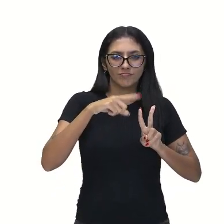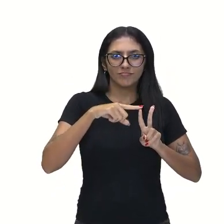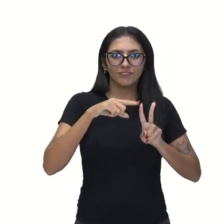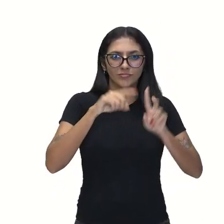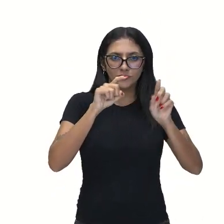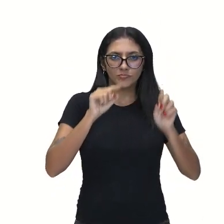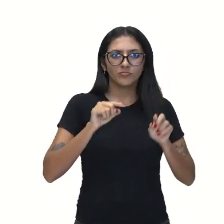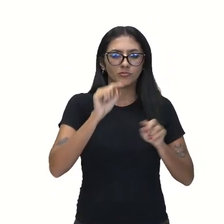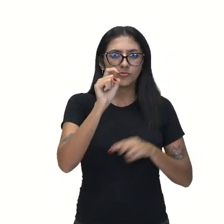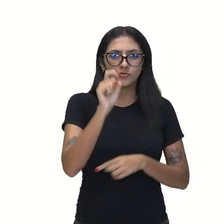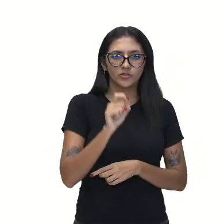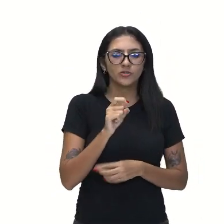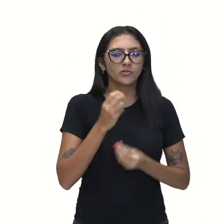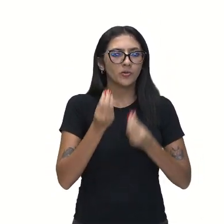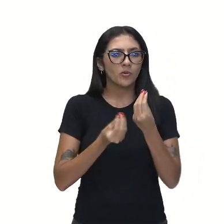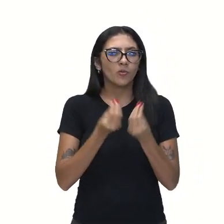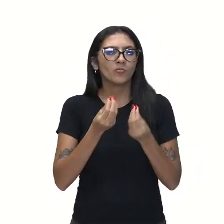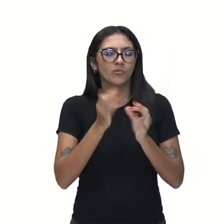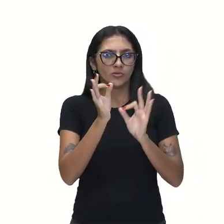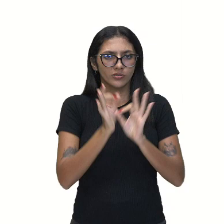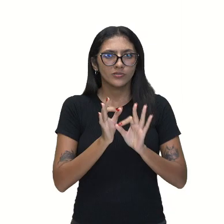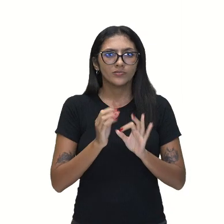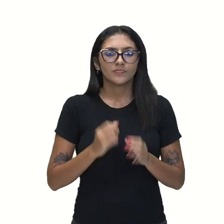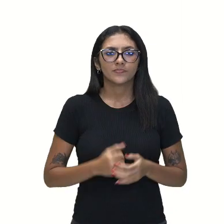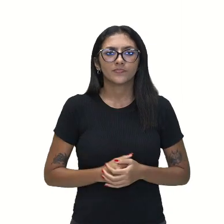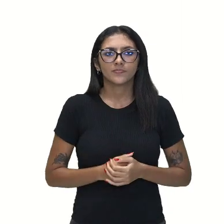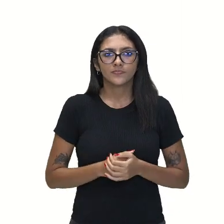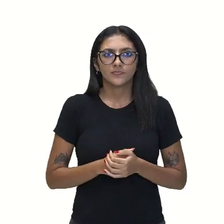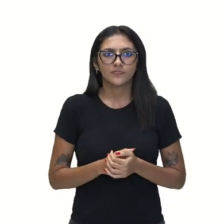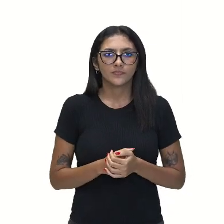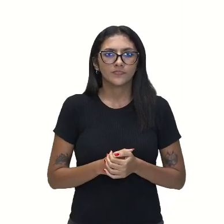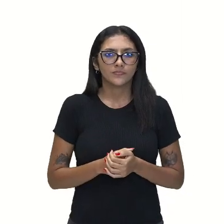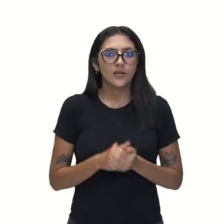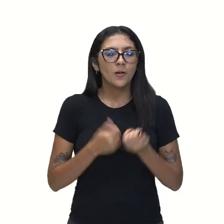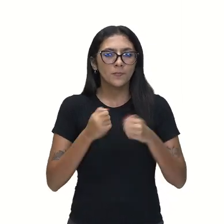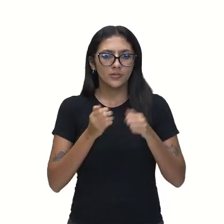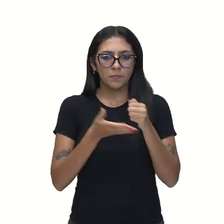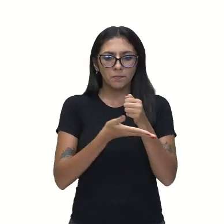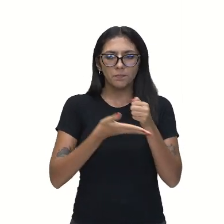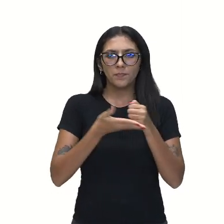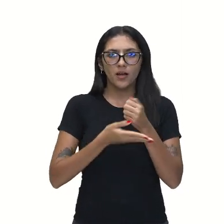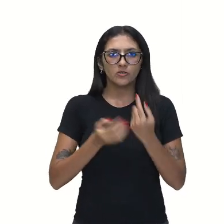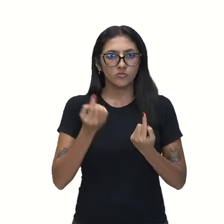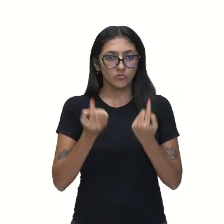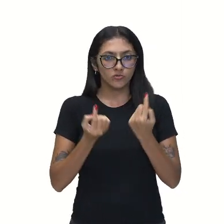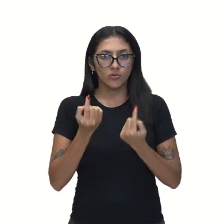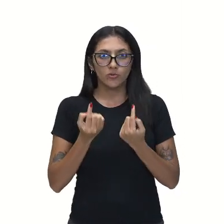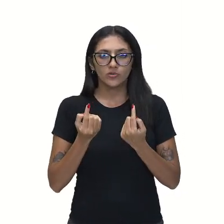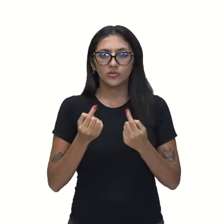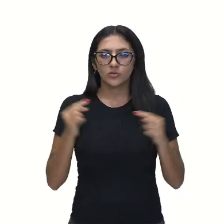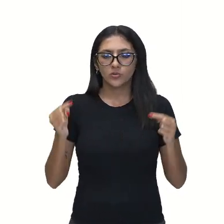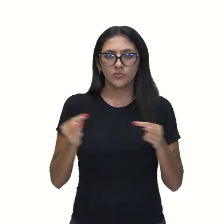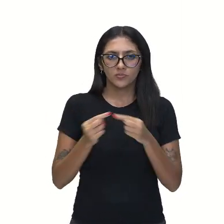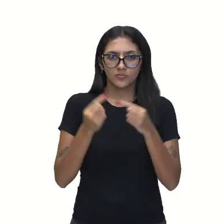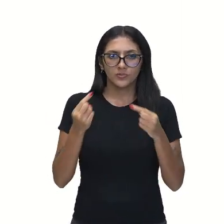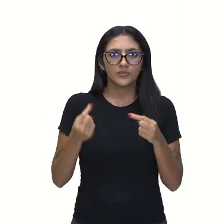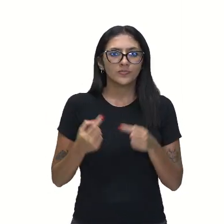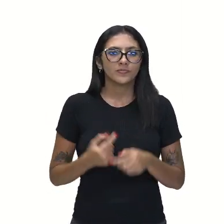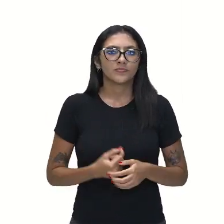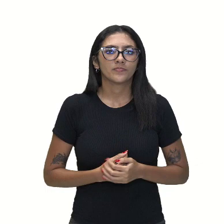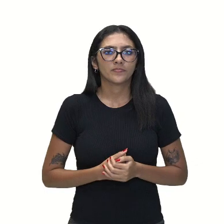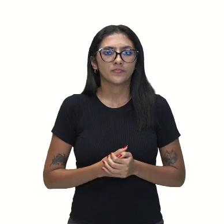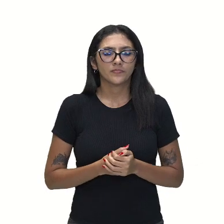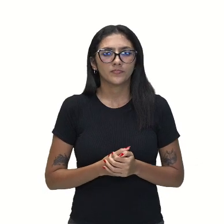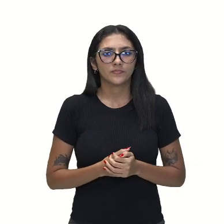uma equação exponencial, o que nós fazemos? Começamos igualando as suas bases, tá? Então eu já vou logo